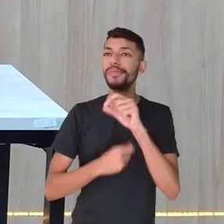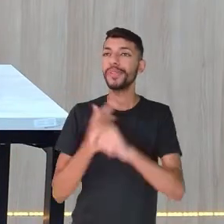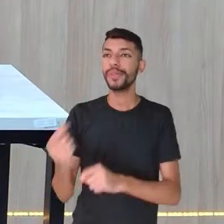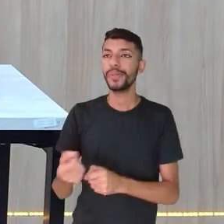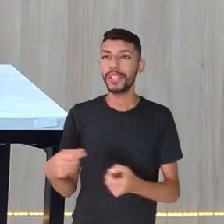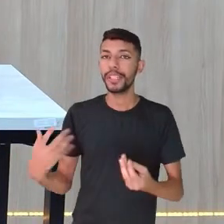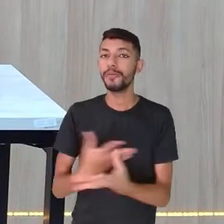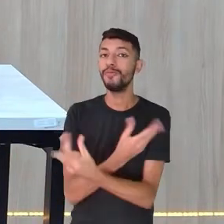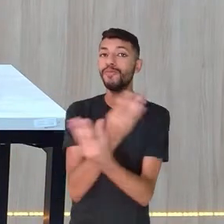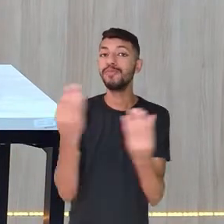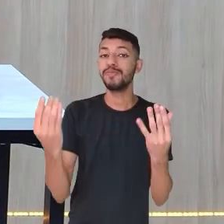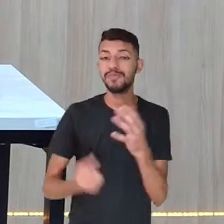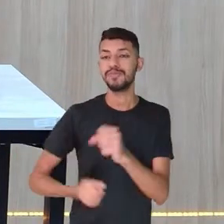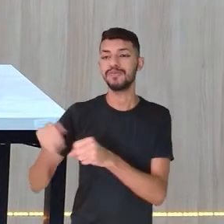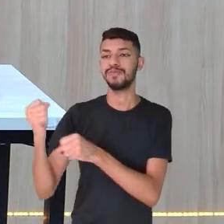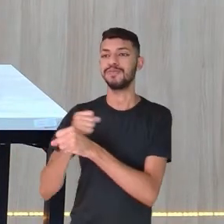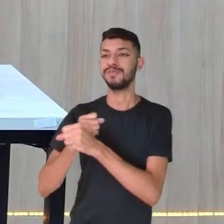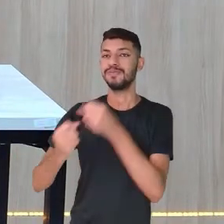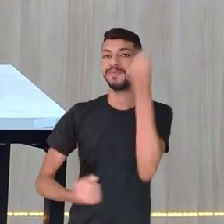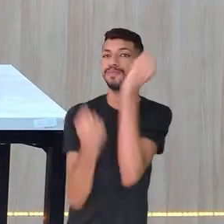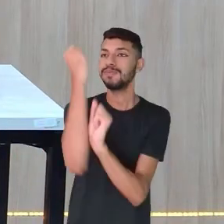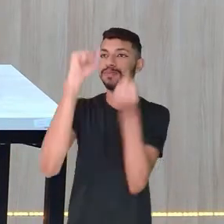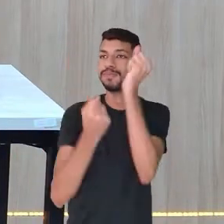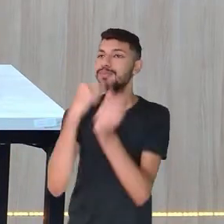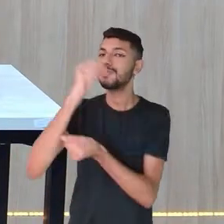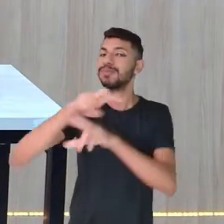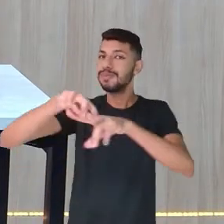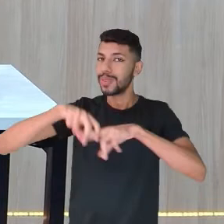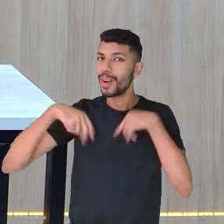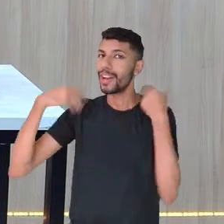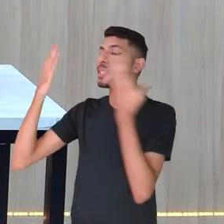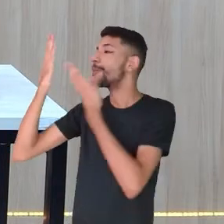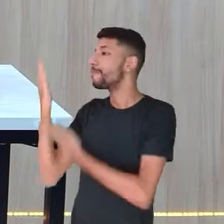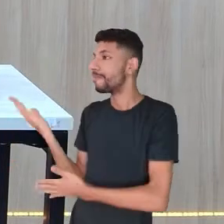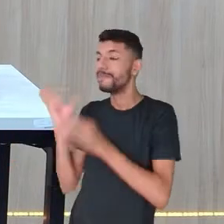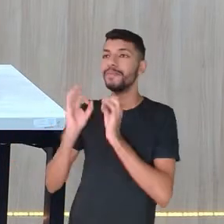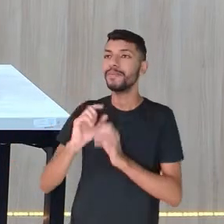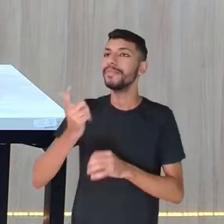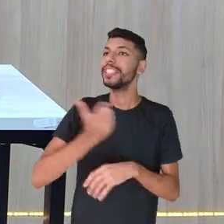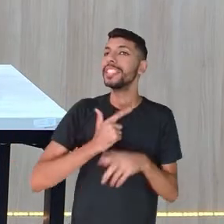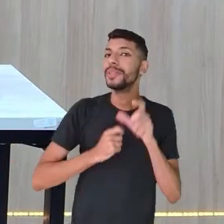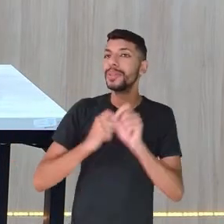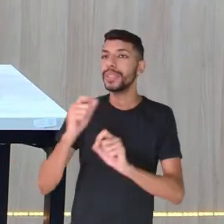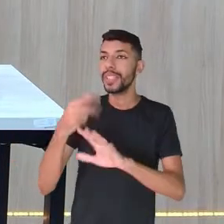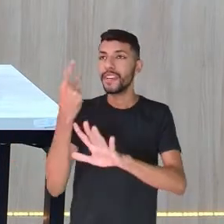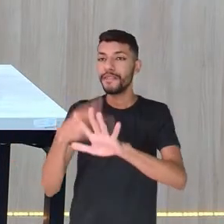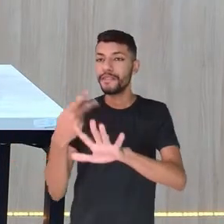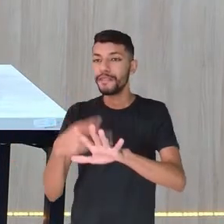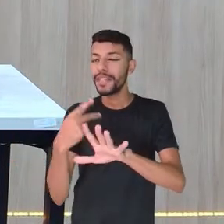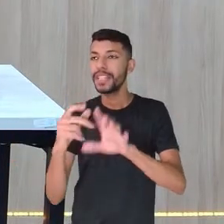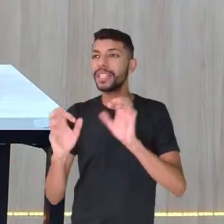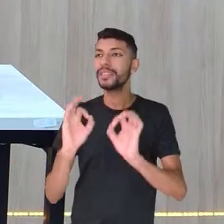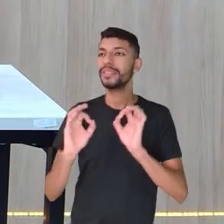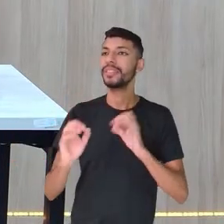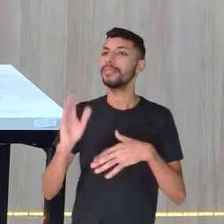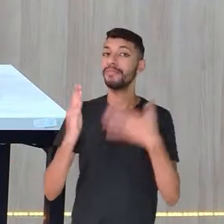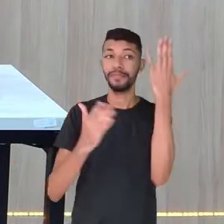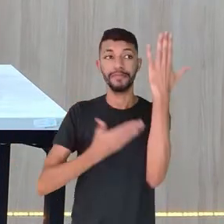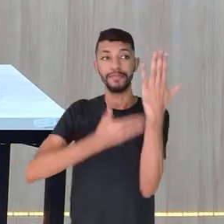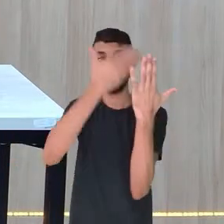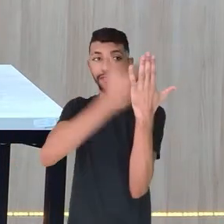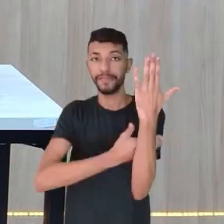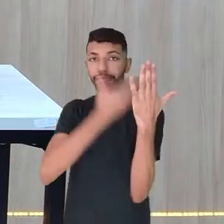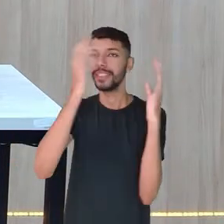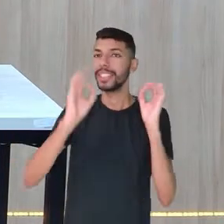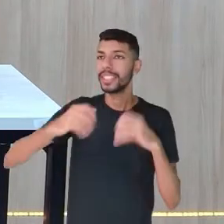é, industrialização em relação a isso. Então, a gente vê a questão aí do vidro, do espelho, a gente tem que lembrar aí desse